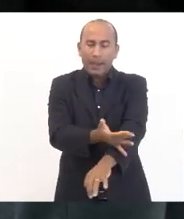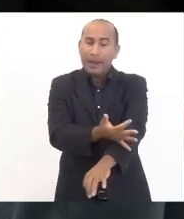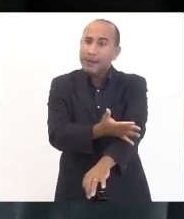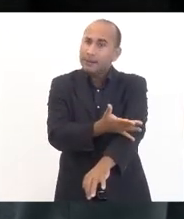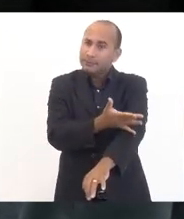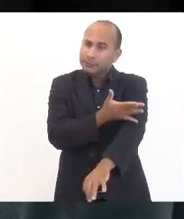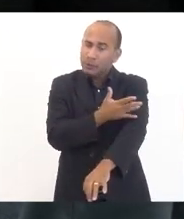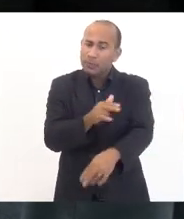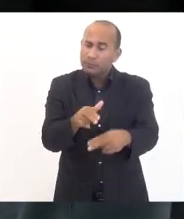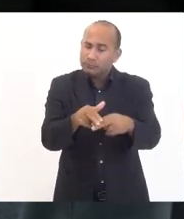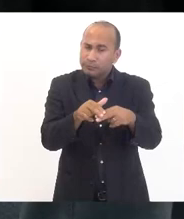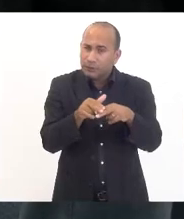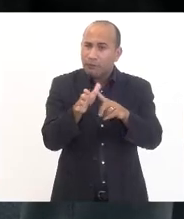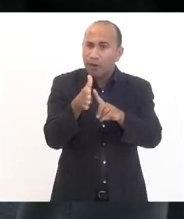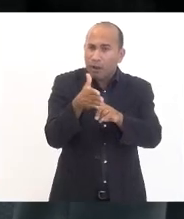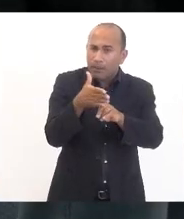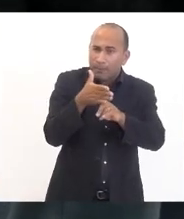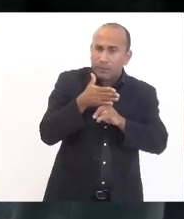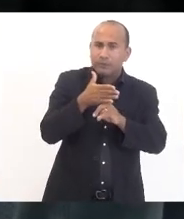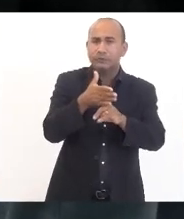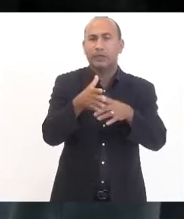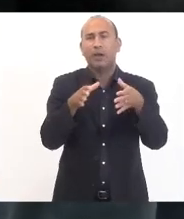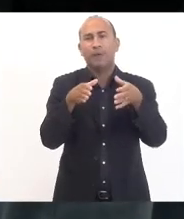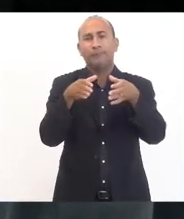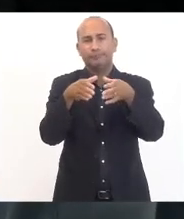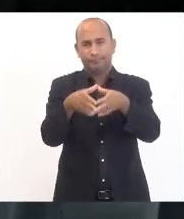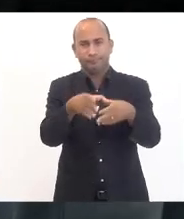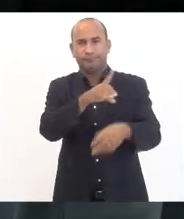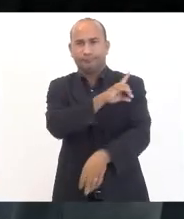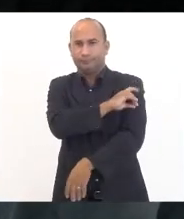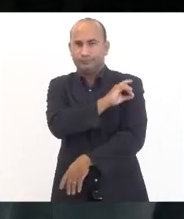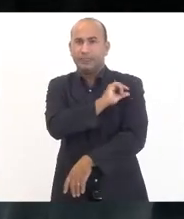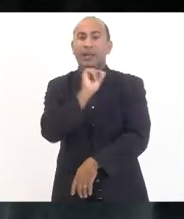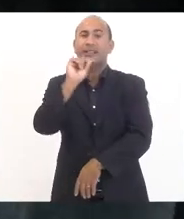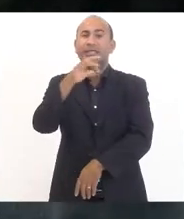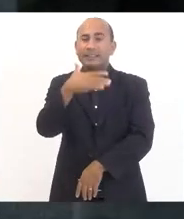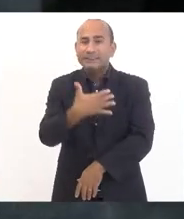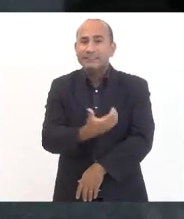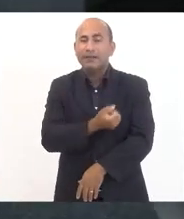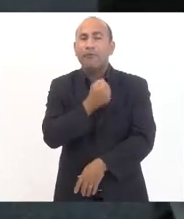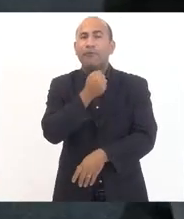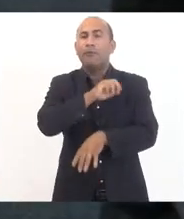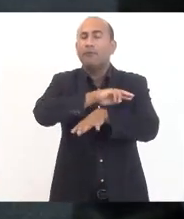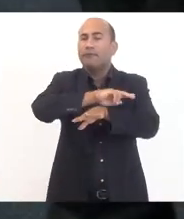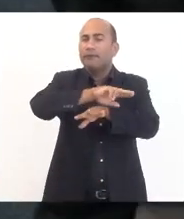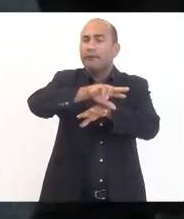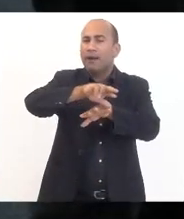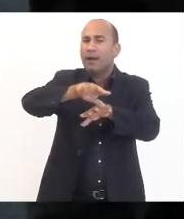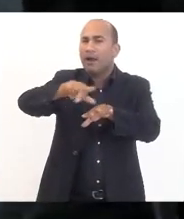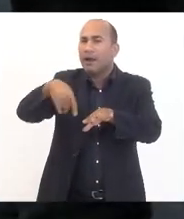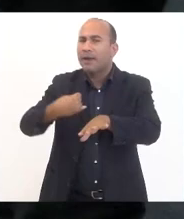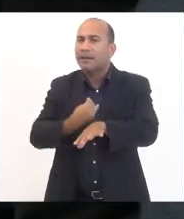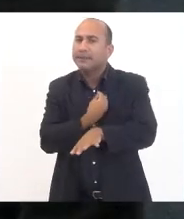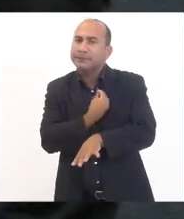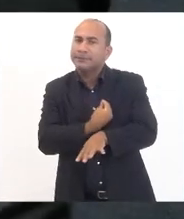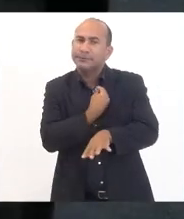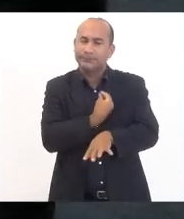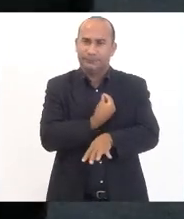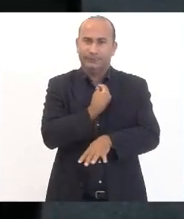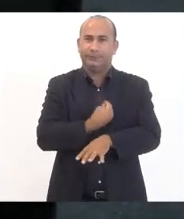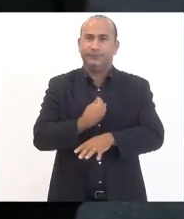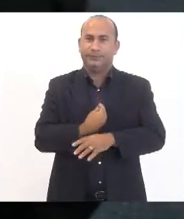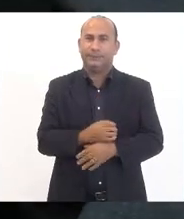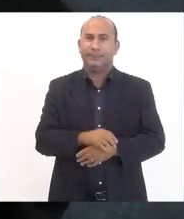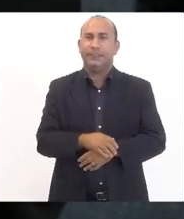né, ao defender essa categoria que salvou milhares de vidas, independente